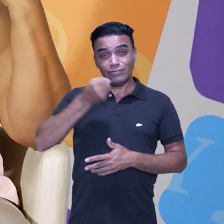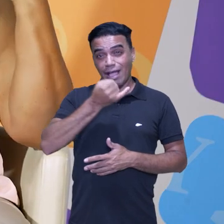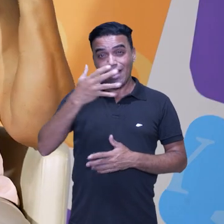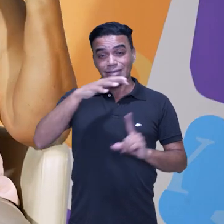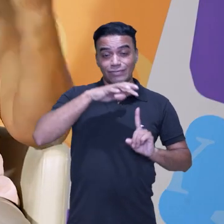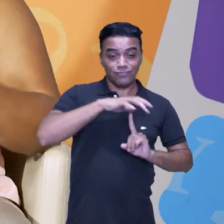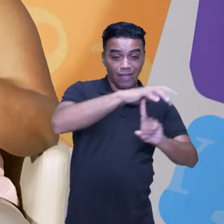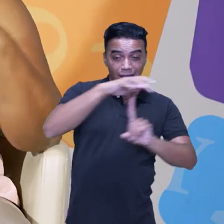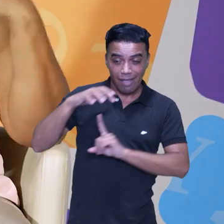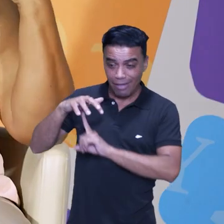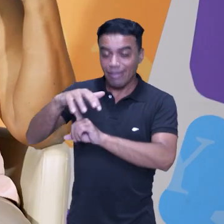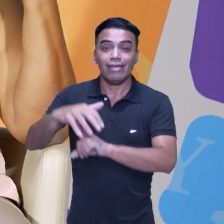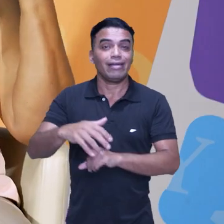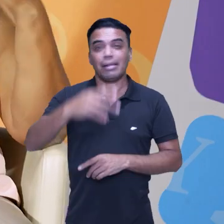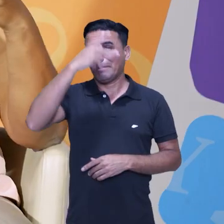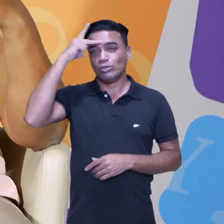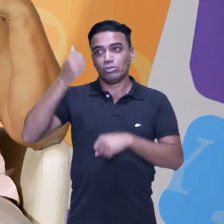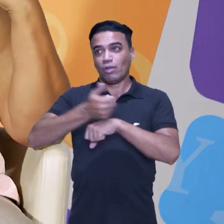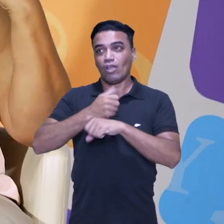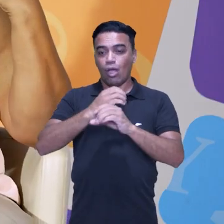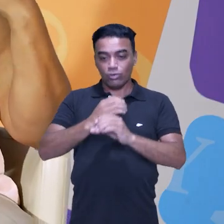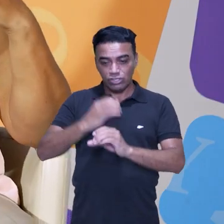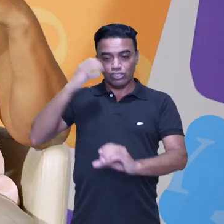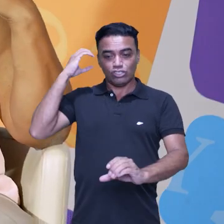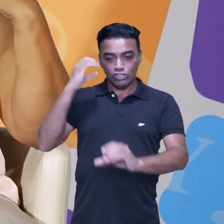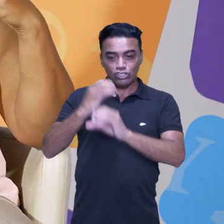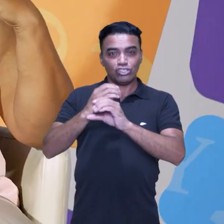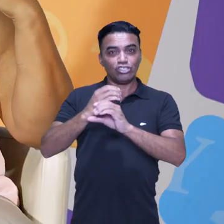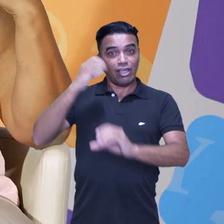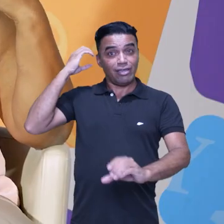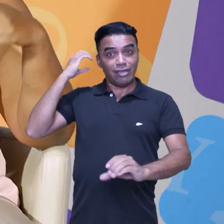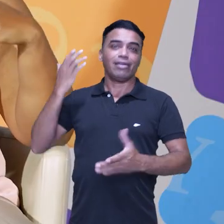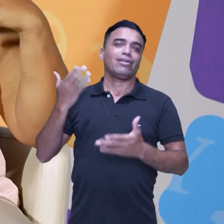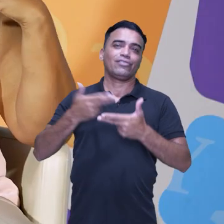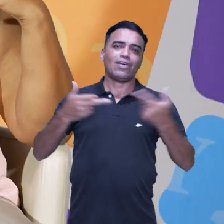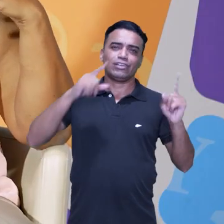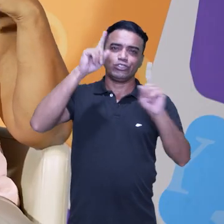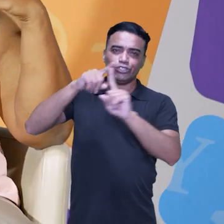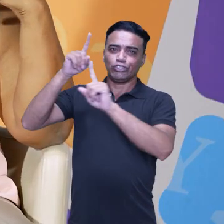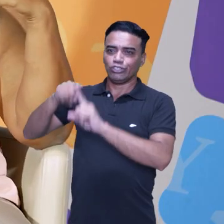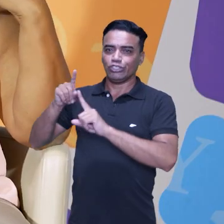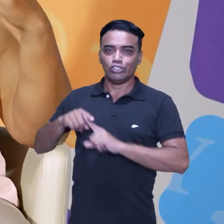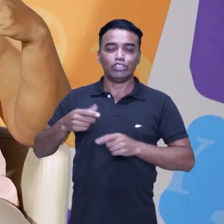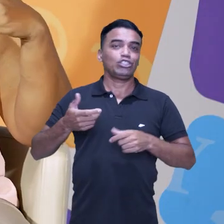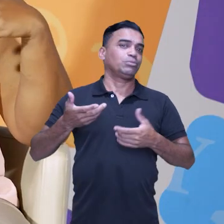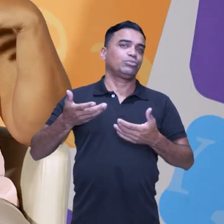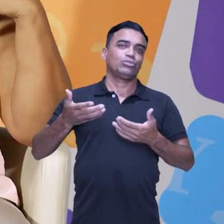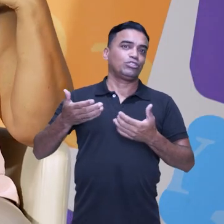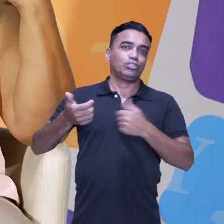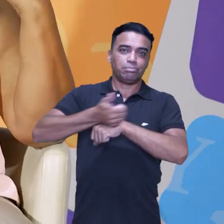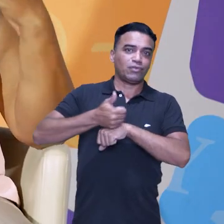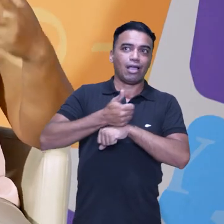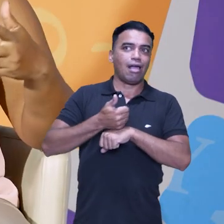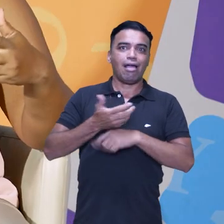feirante, engenheiros, e pasmem, né? A gente teve todo tipo de profissão que a gente, às vezes, nem sabia falar. A